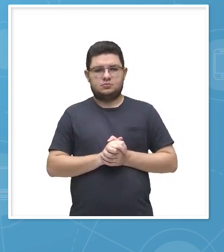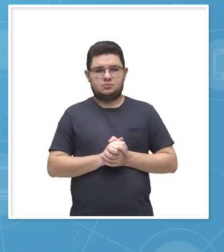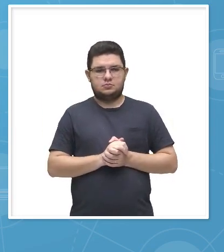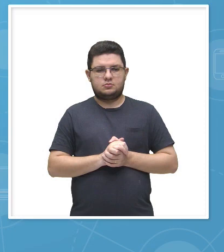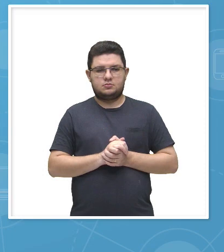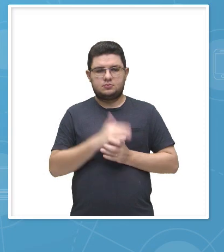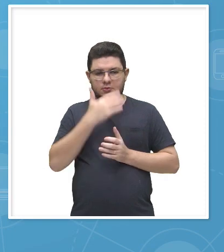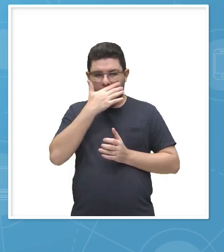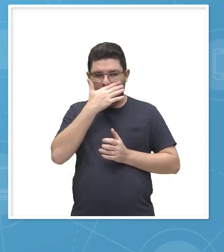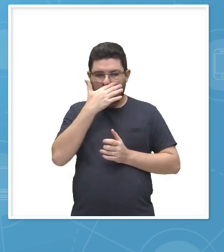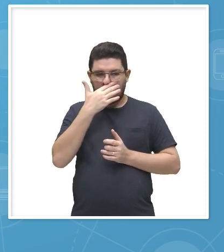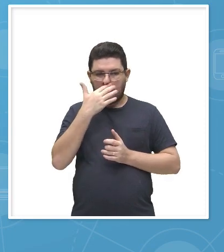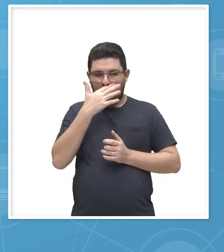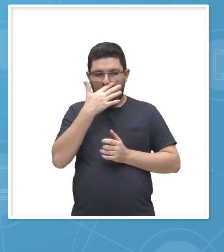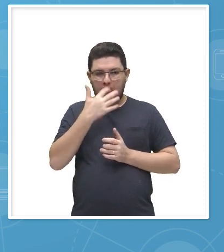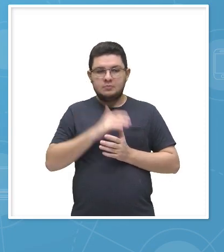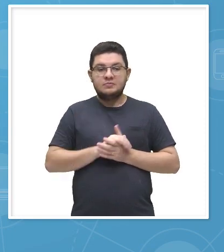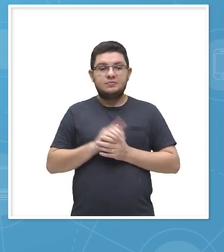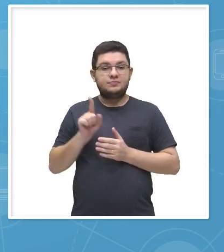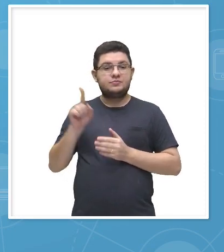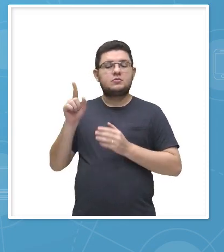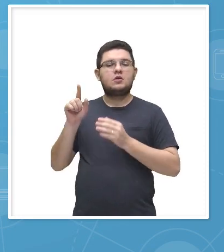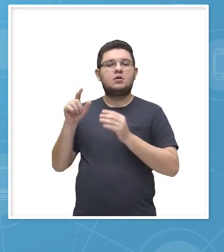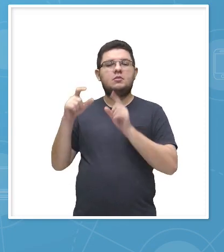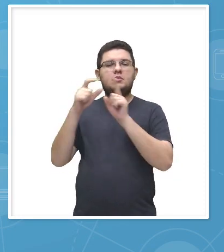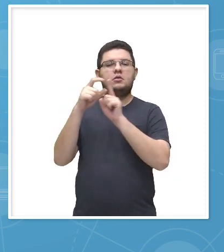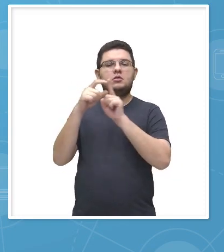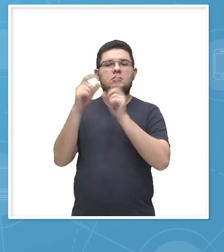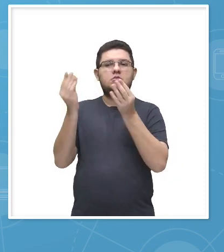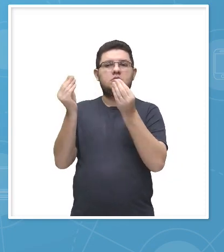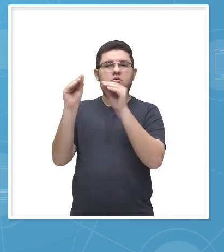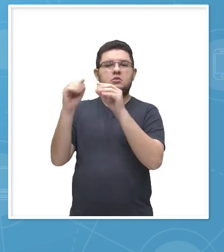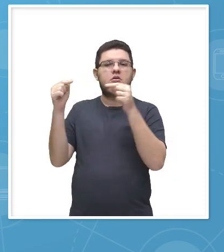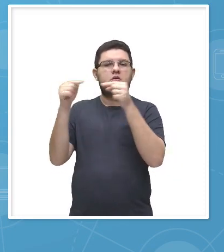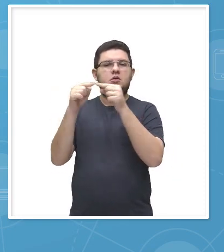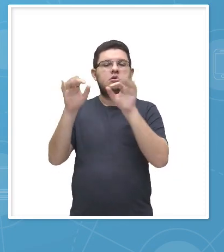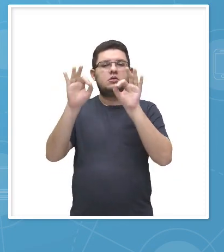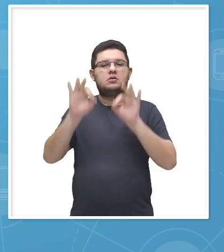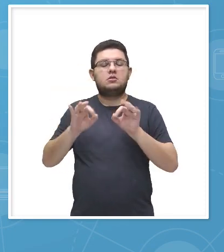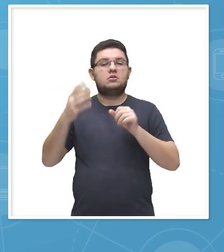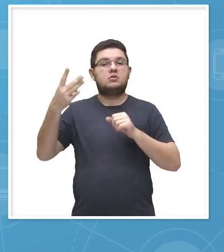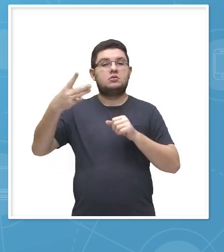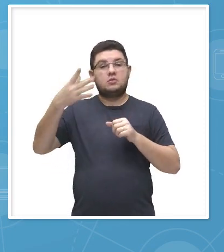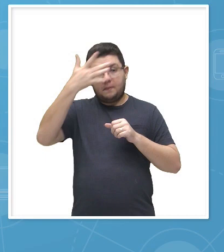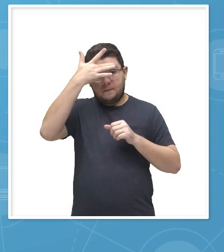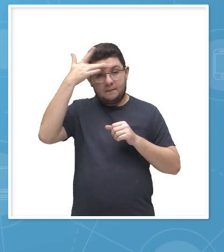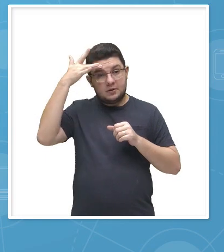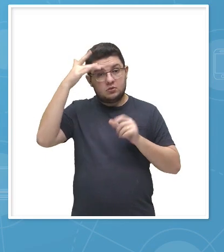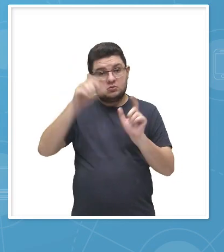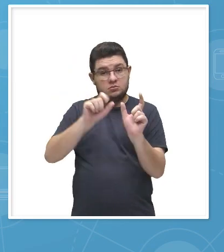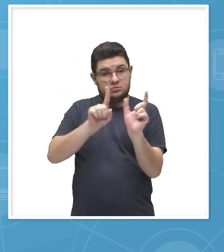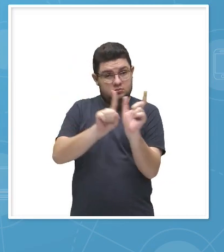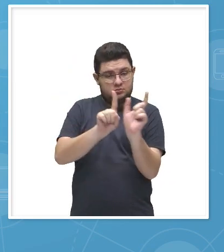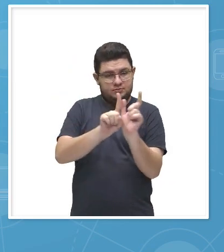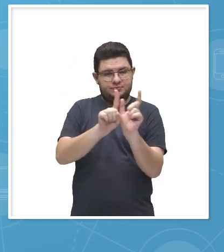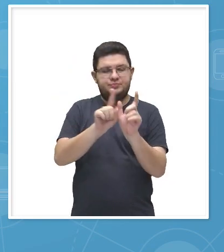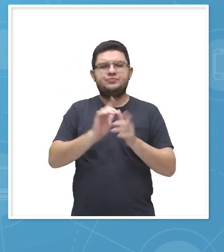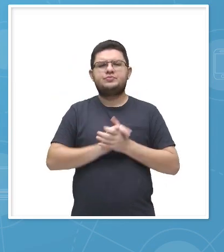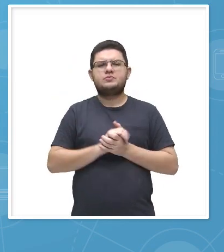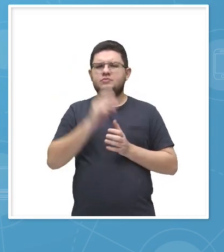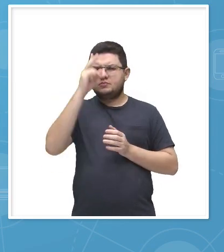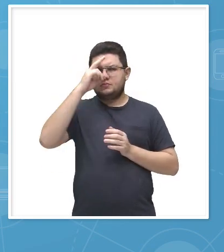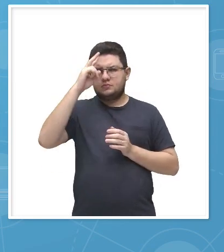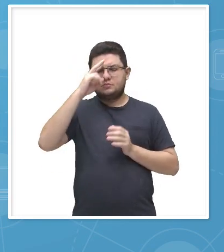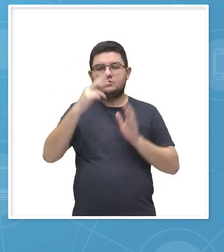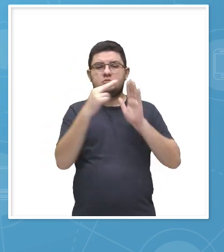completa essa frase não terceira pessoa vamos relembrar as regras da terceira pessoa Pipo e quando a gente faz uma frase